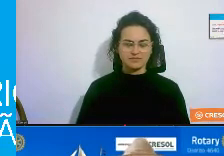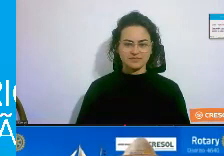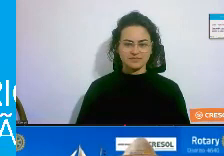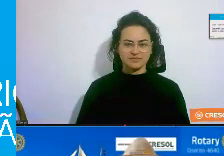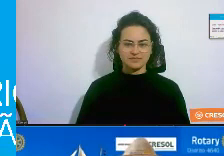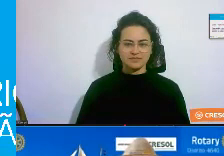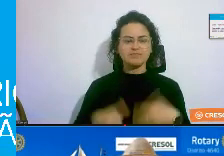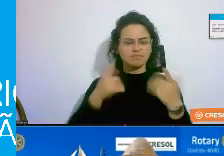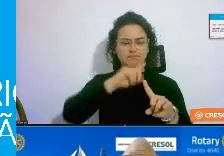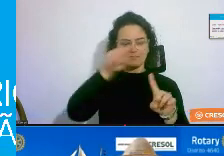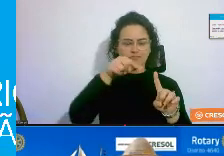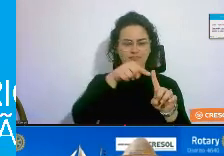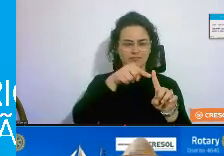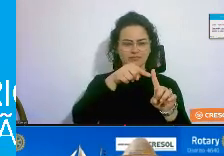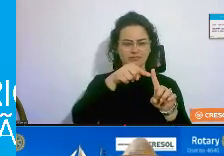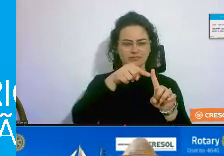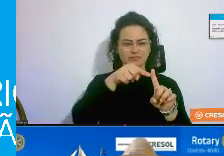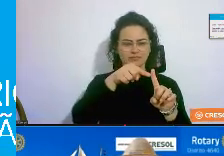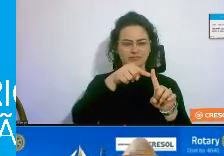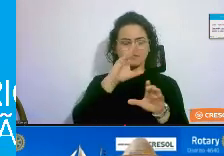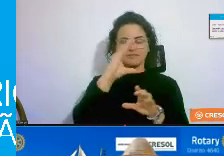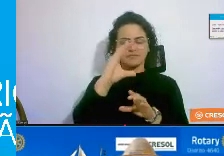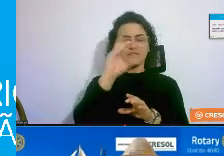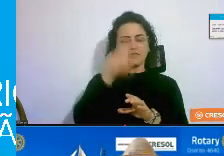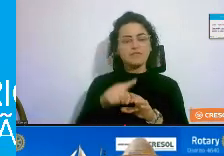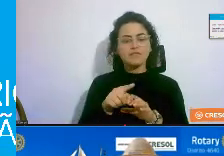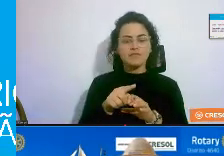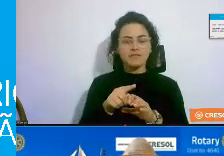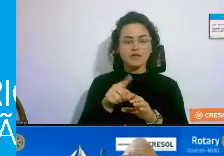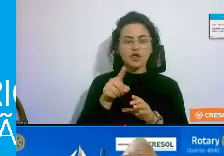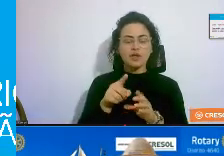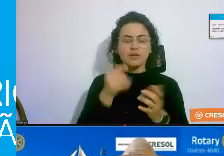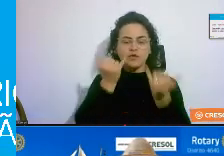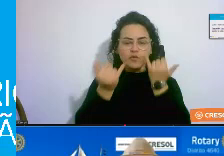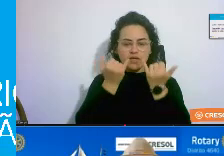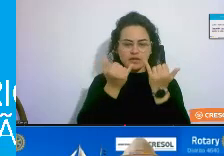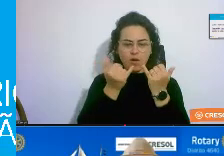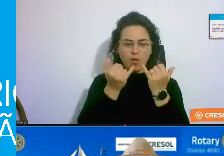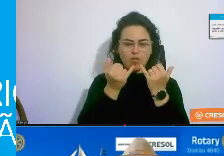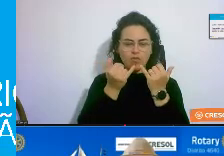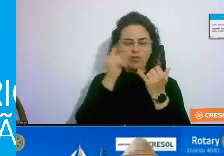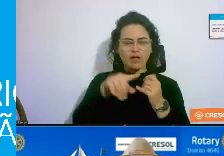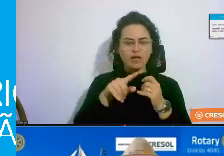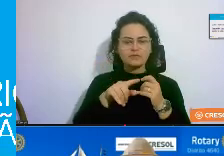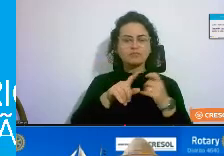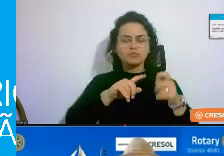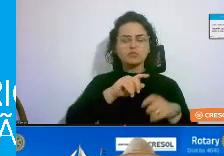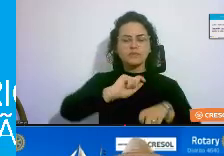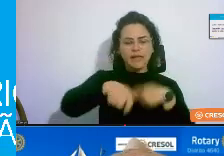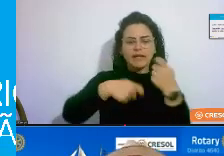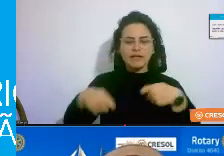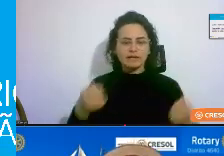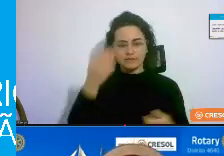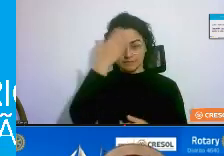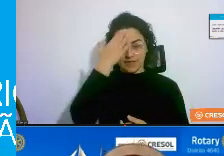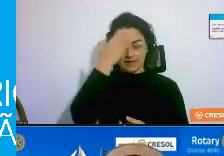Qual é o objetivo dessa curva? É o método de classificação de informação, para que, separando os itens, nós damos ênfase